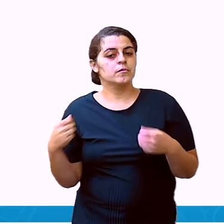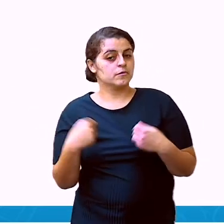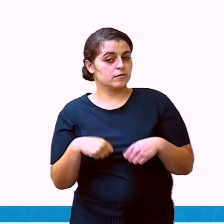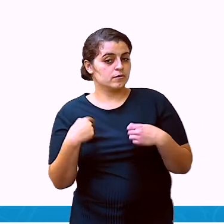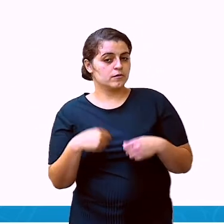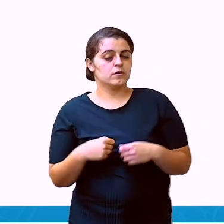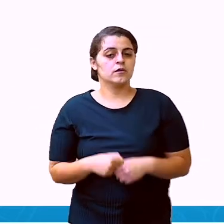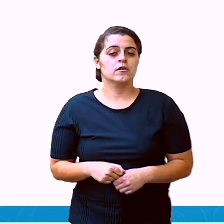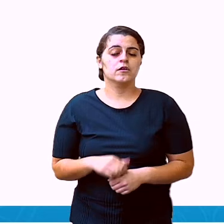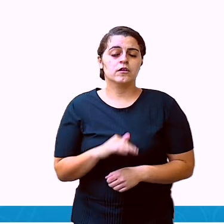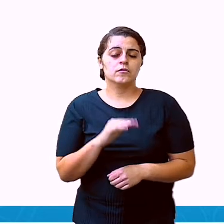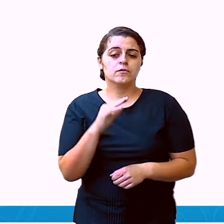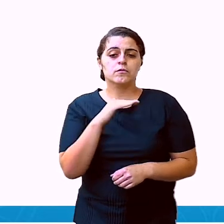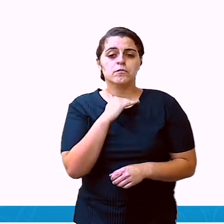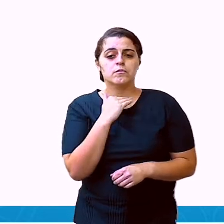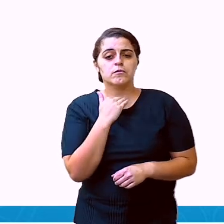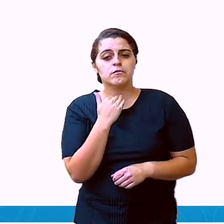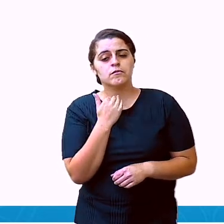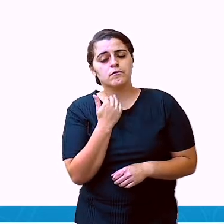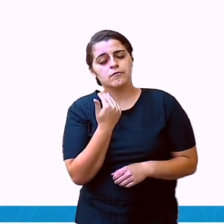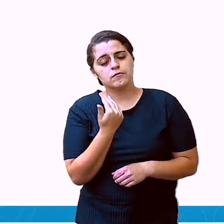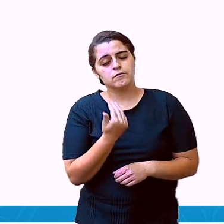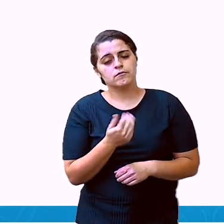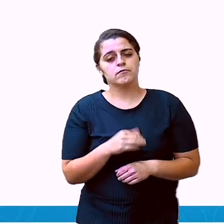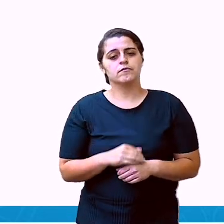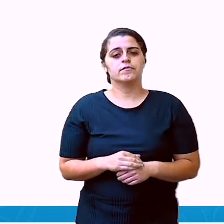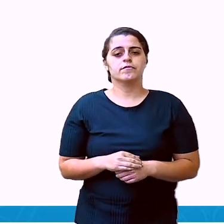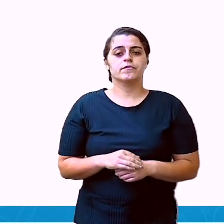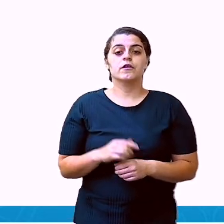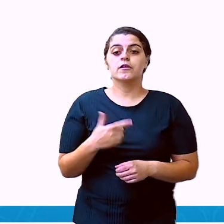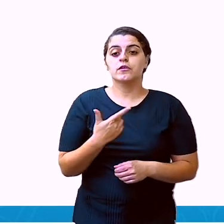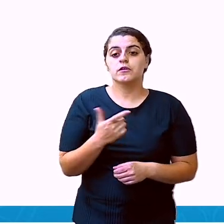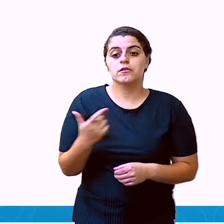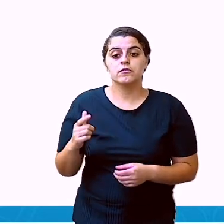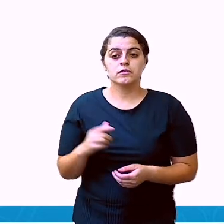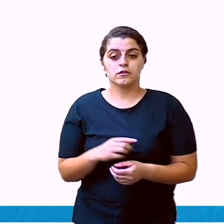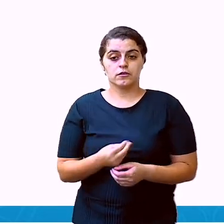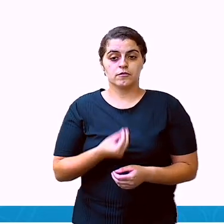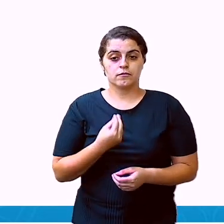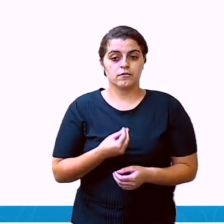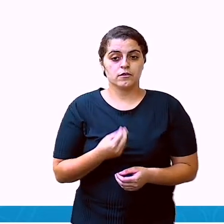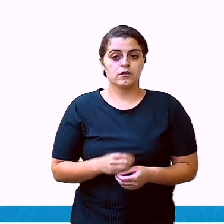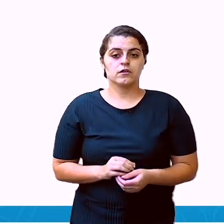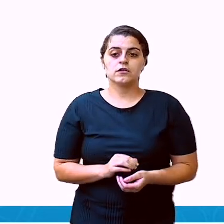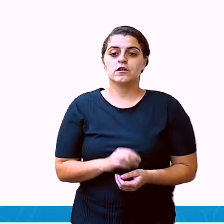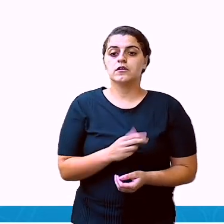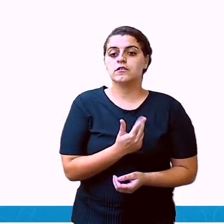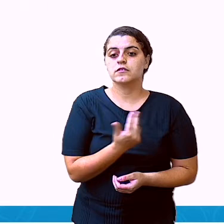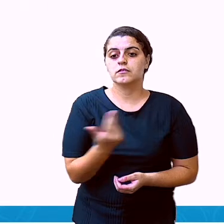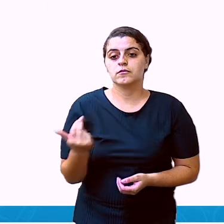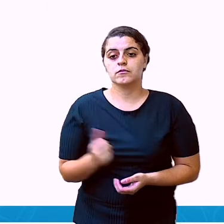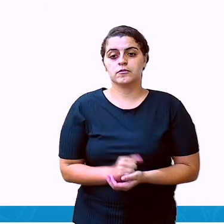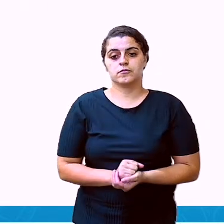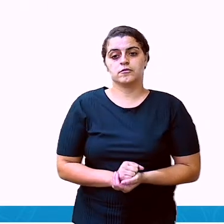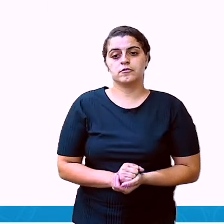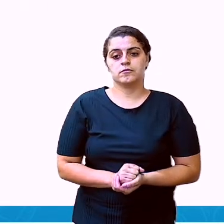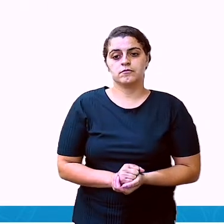algodão, ela vai murchando. E o componente não vivo continua do mesmo jeito.